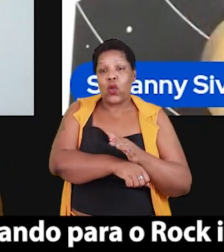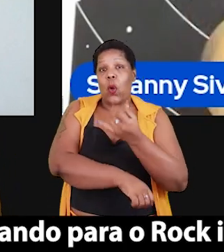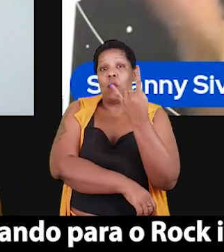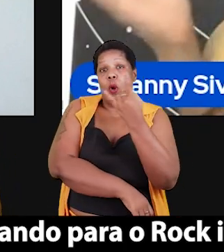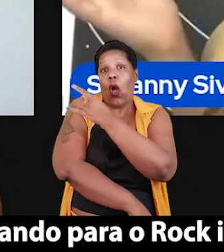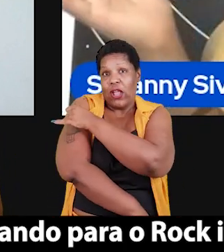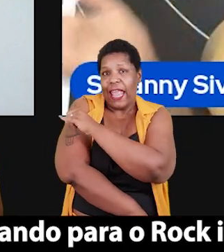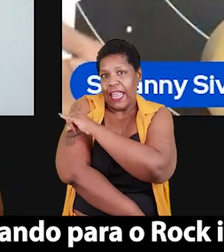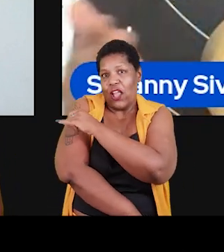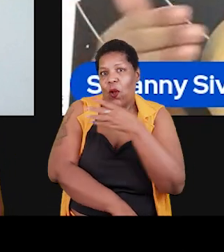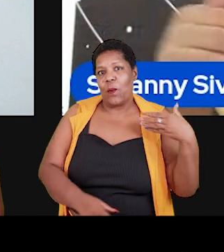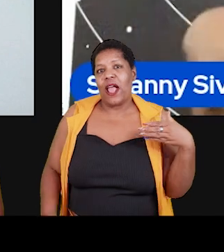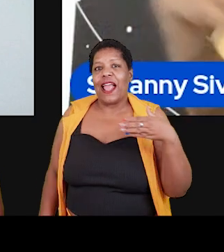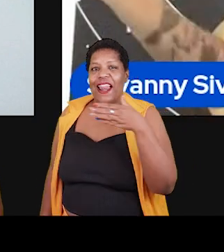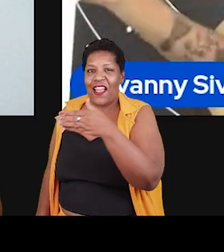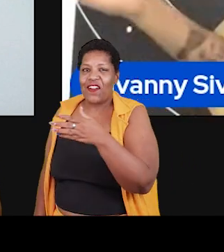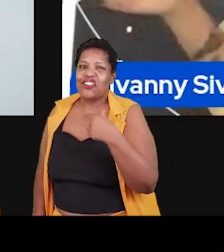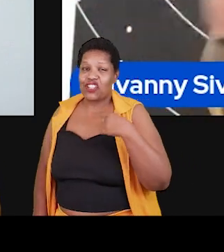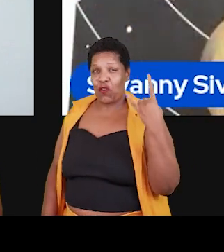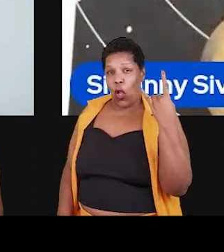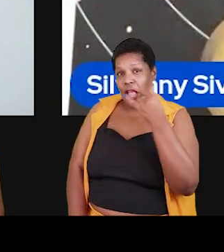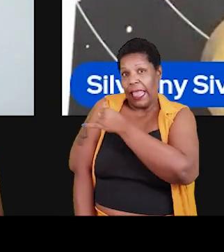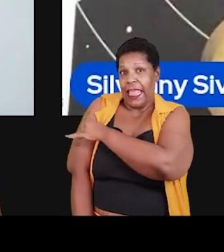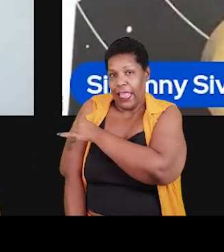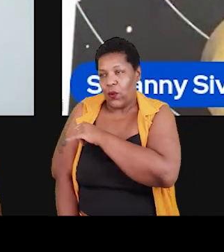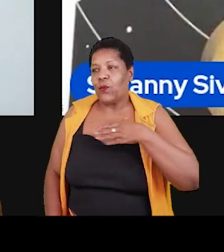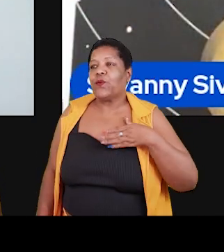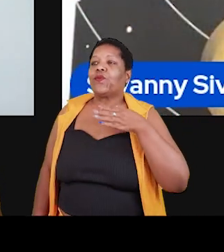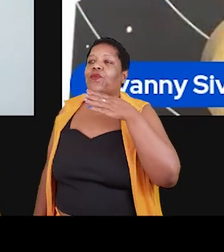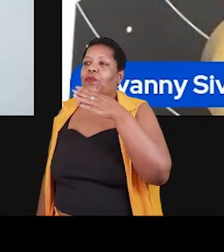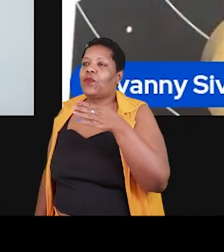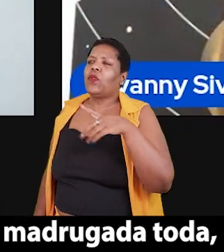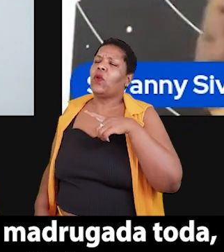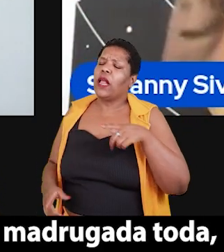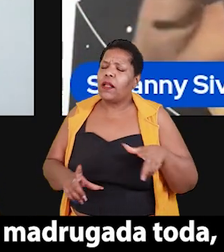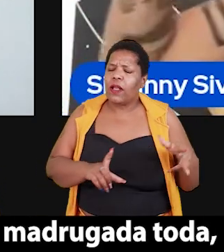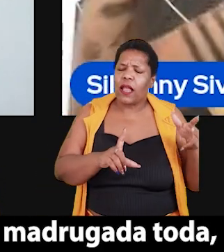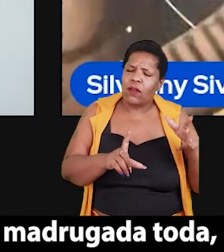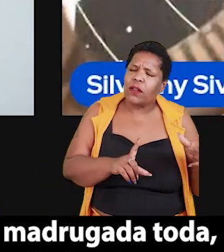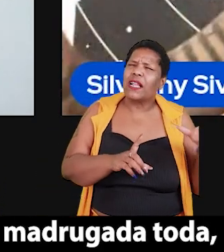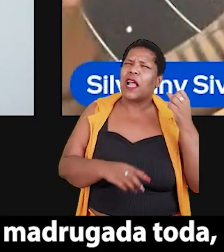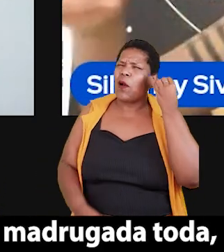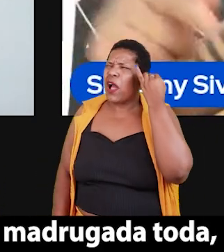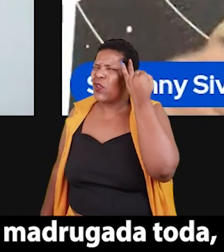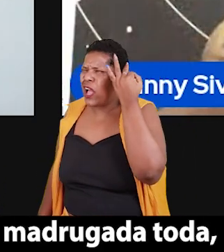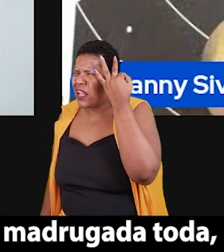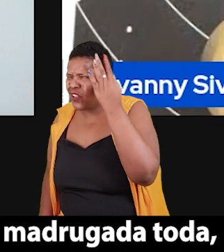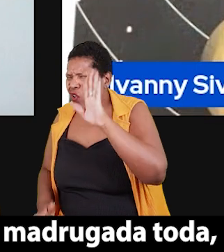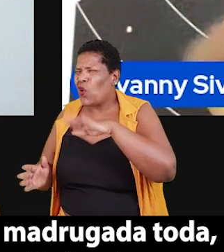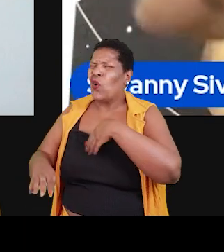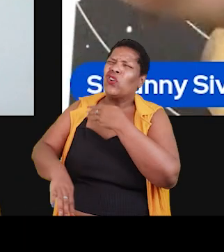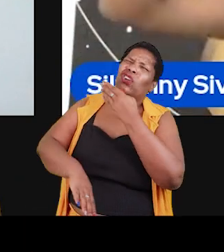para levar os meus meninos, a gente tinha uma demanda de Rock in Rio, e eu estava gravando, passei a madrugada toda, assim, tipo, o